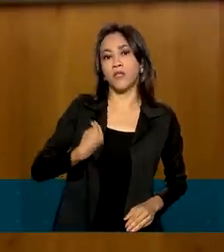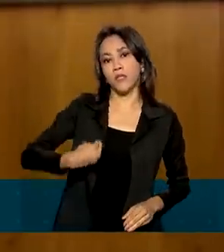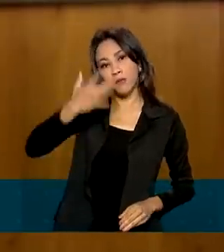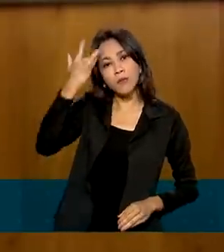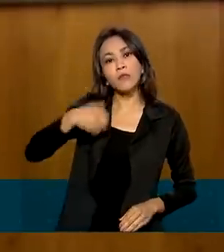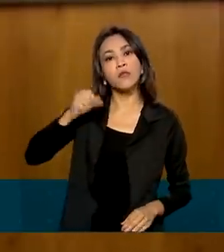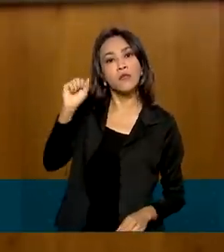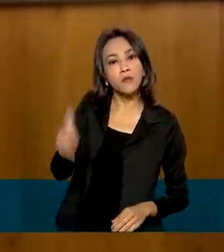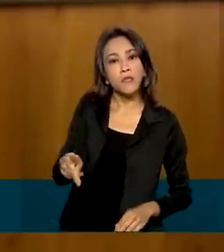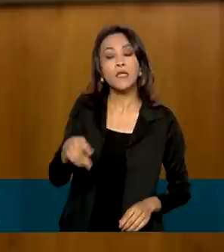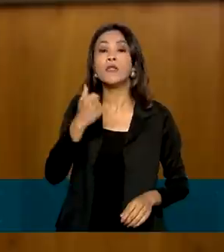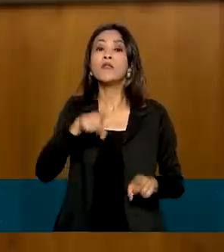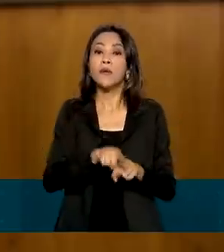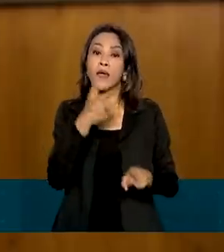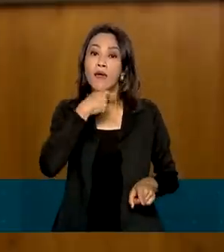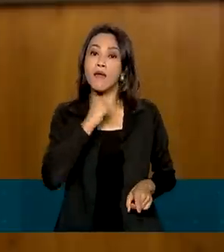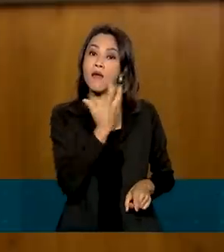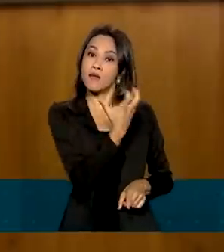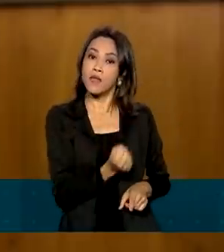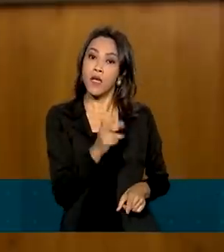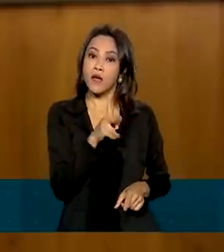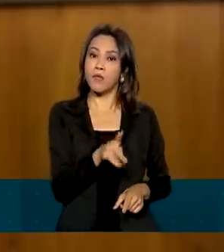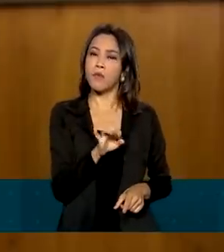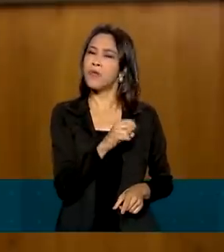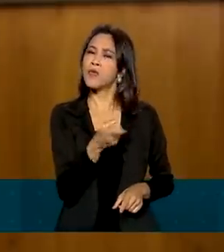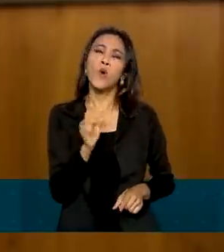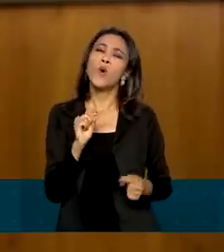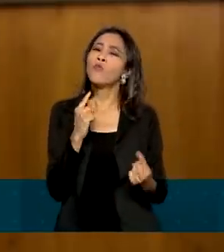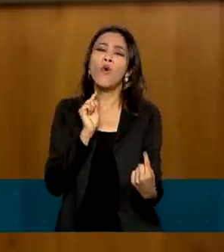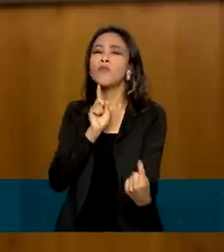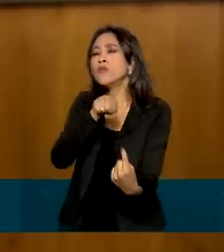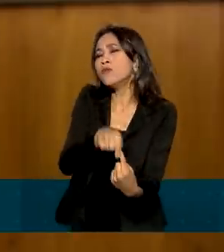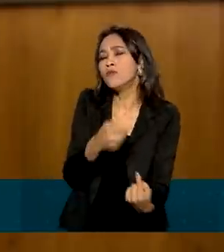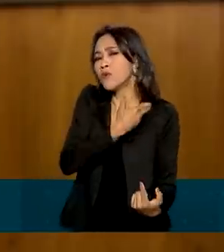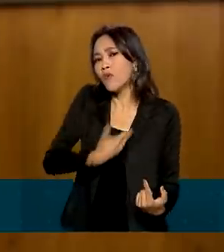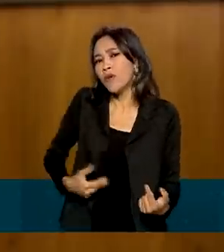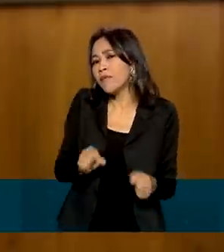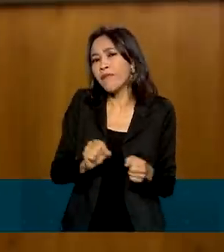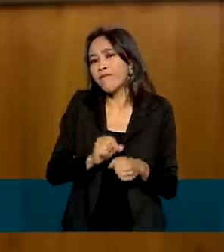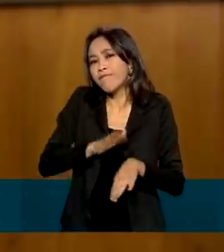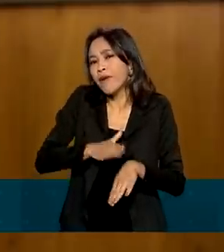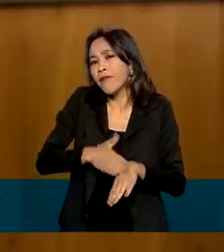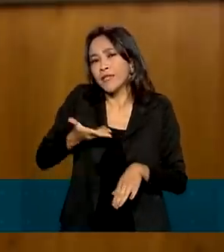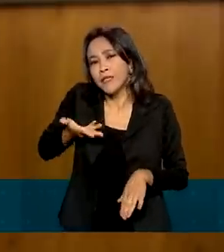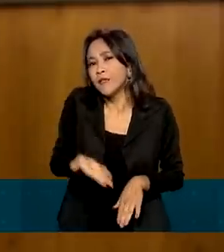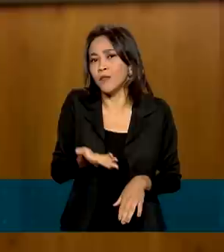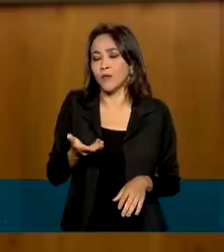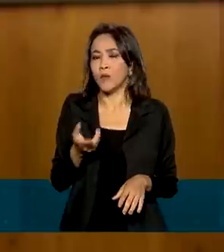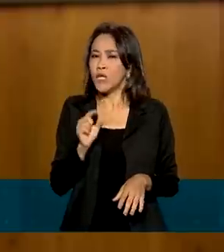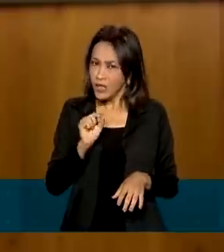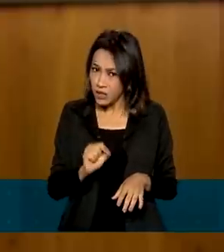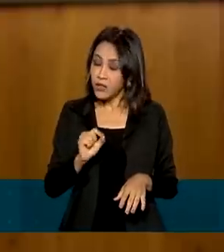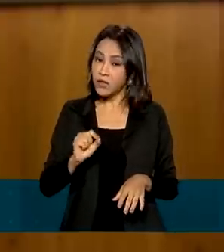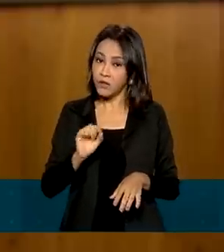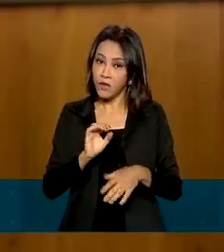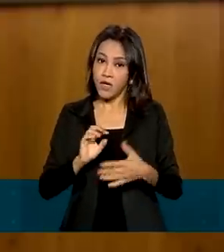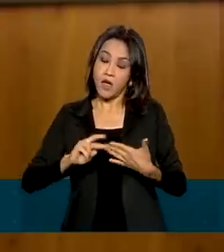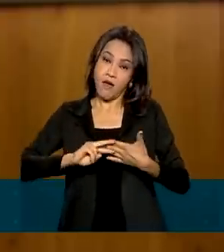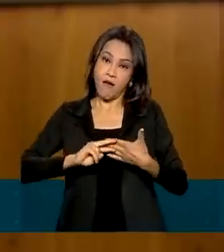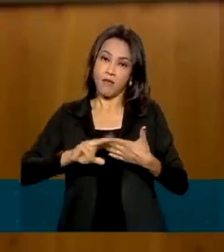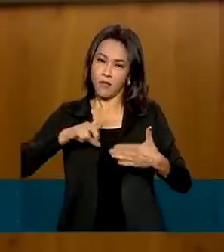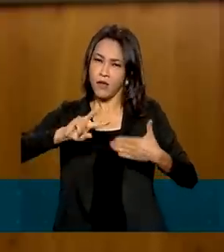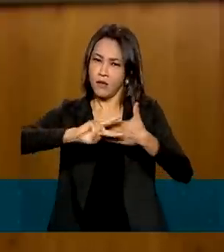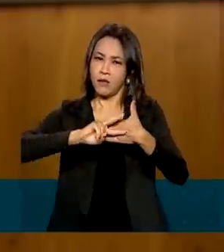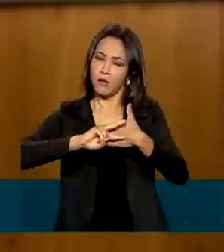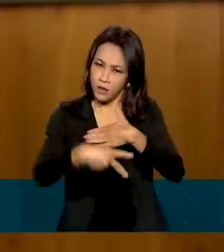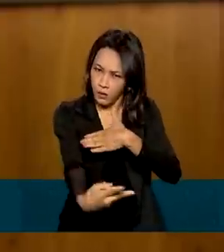e pensionistas. O que é que motivou o governo a tomar essa medida e como ela influencia nessa parcela